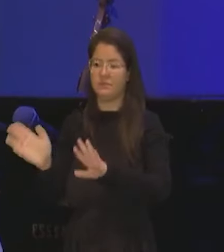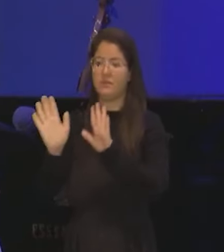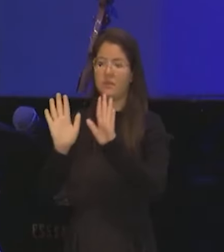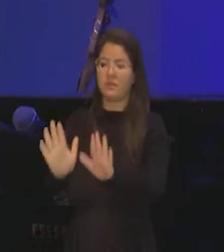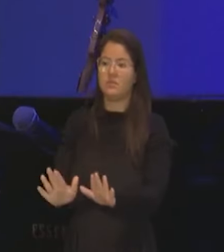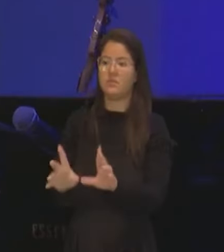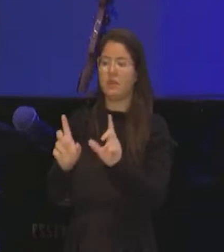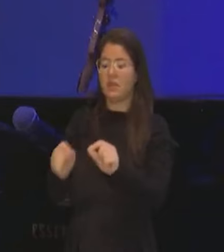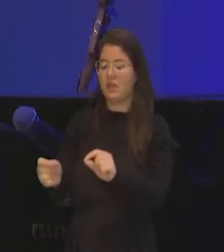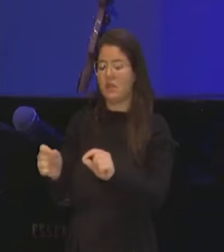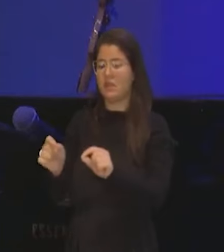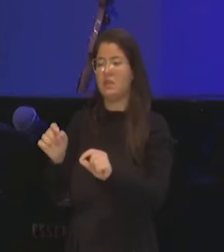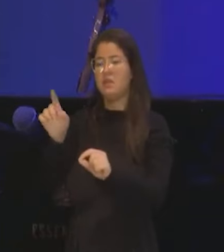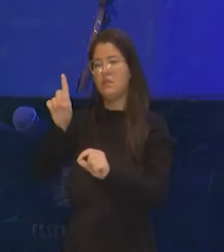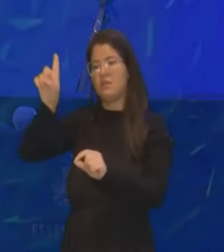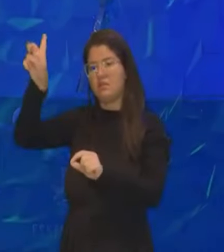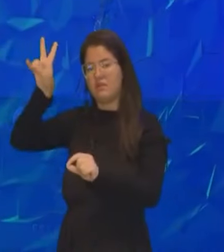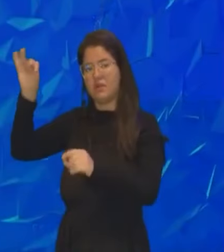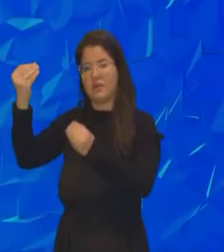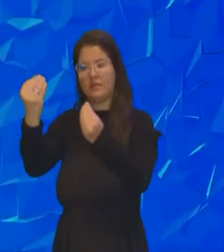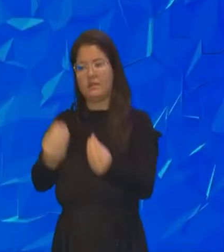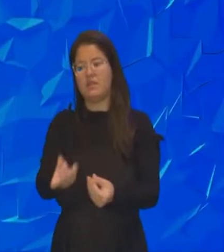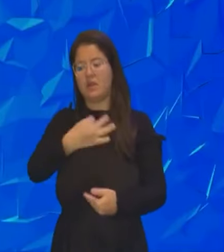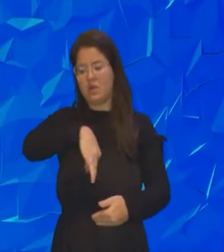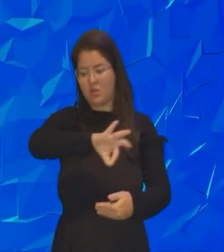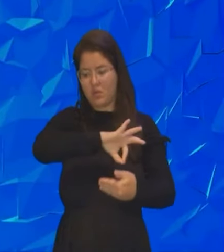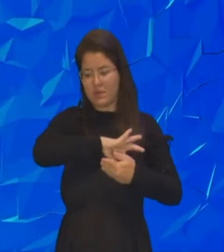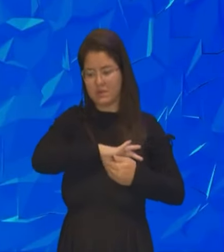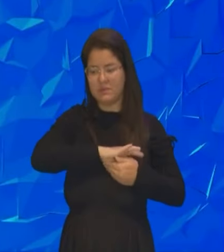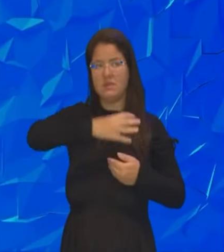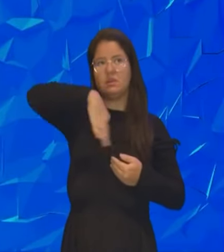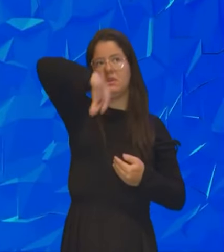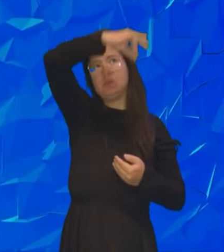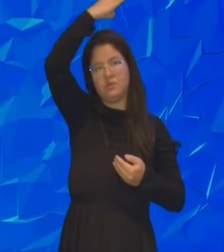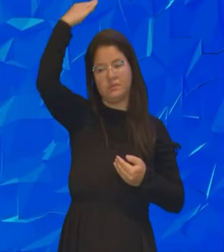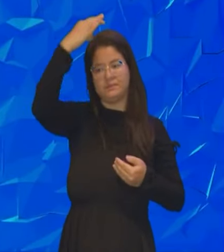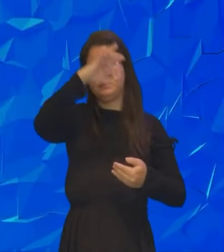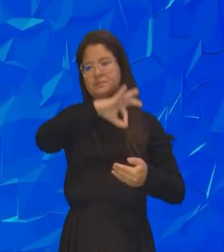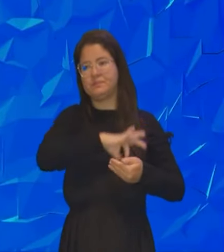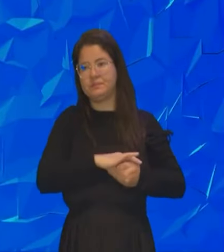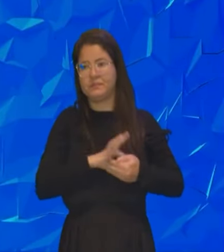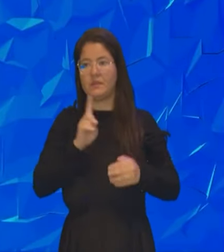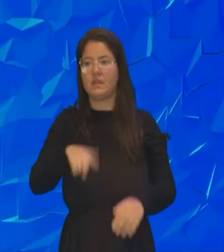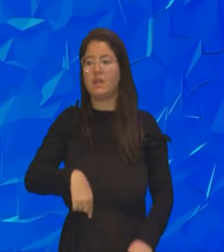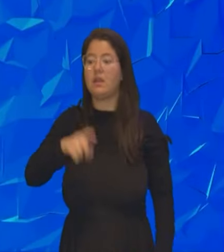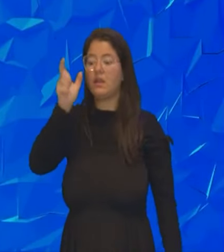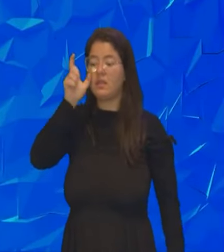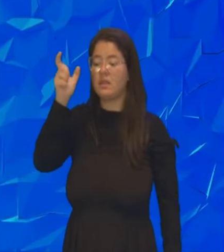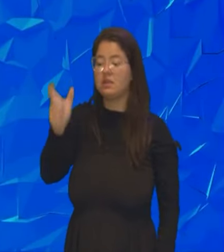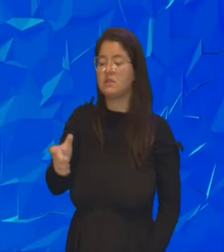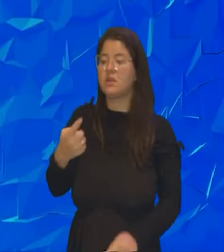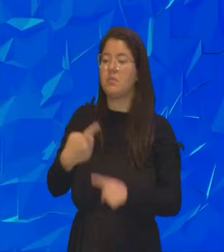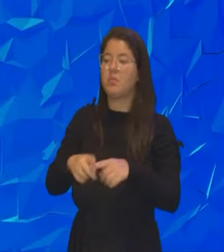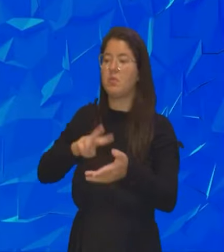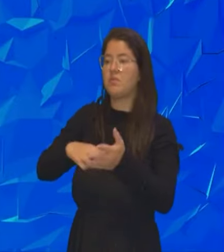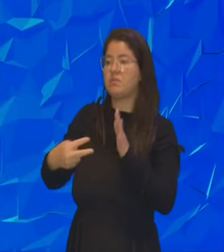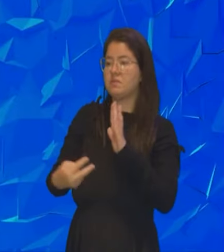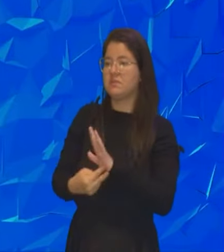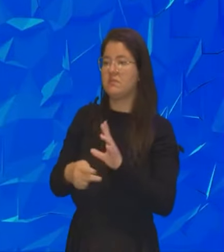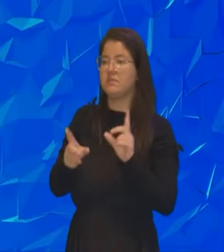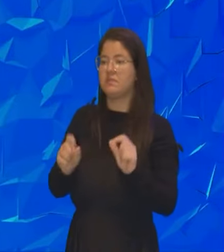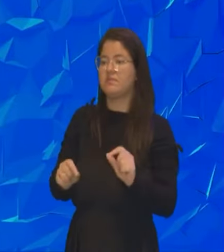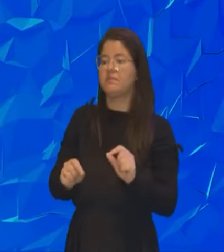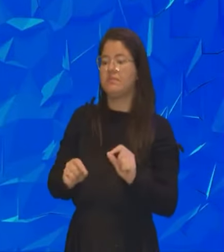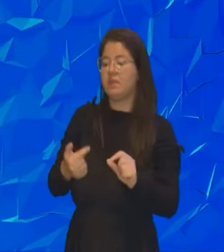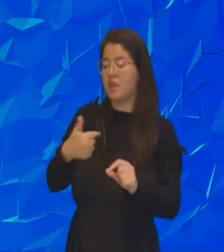porei dentro de vocês o meu Espírito. É interessante porque o significado é: